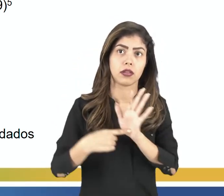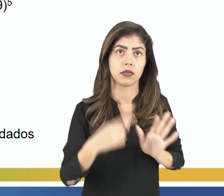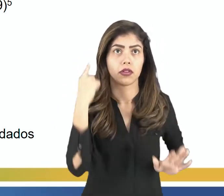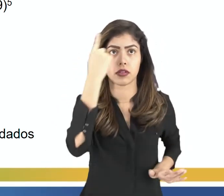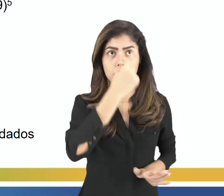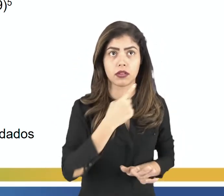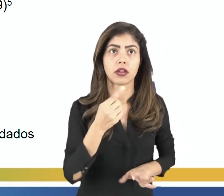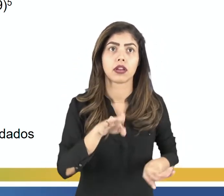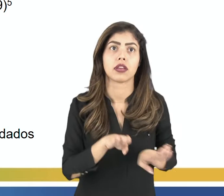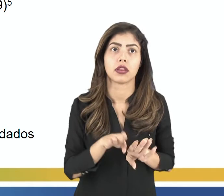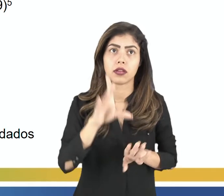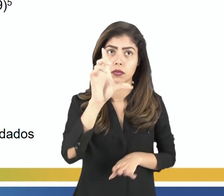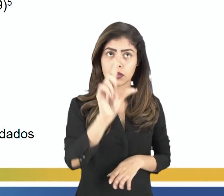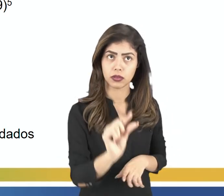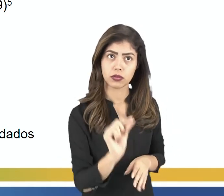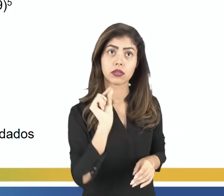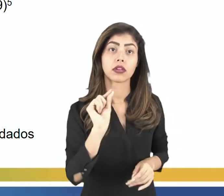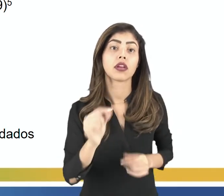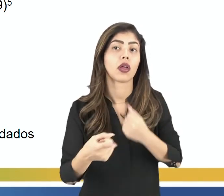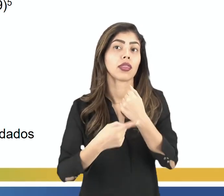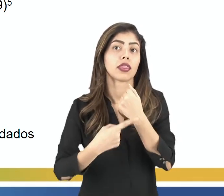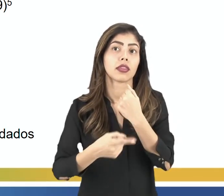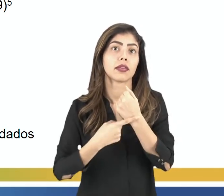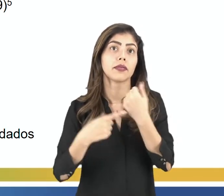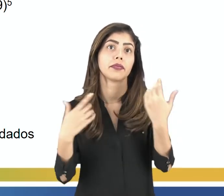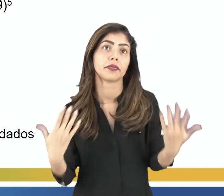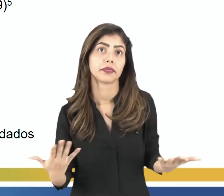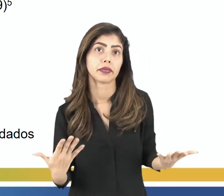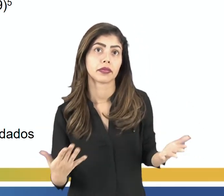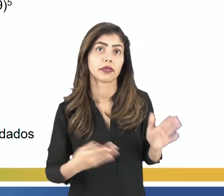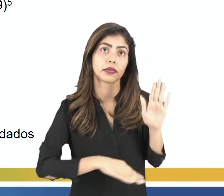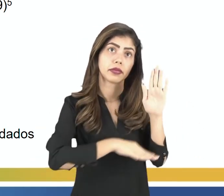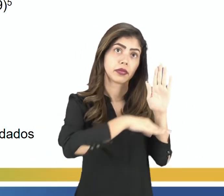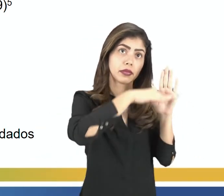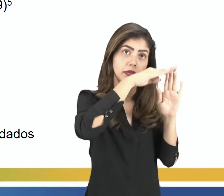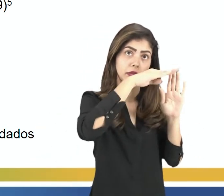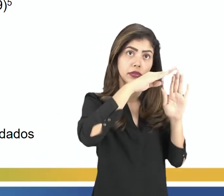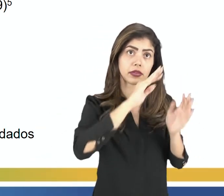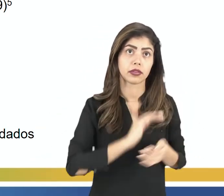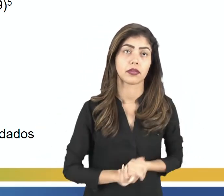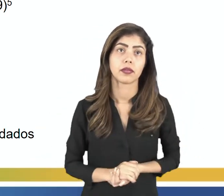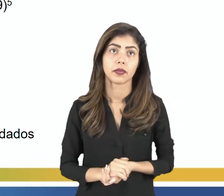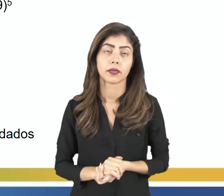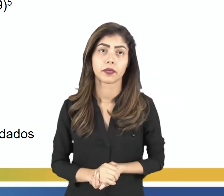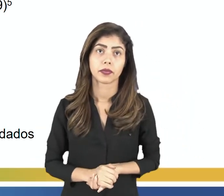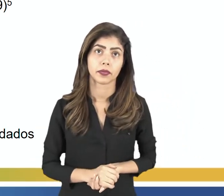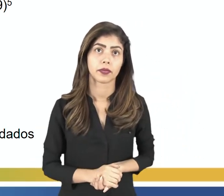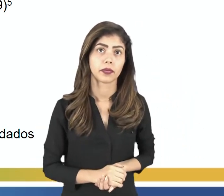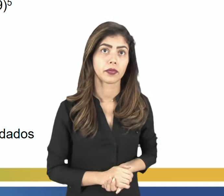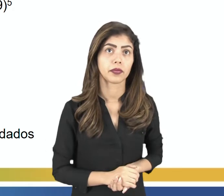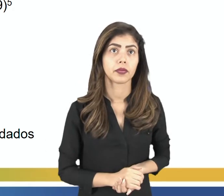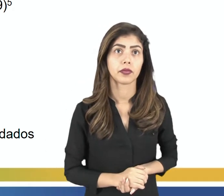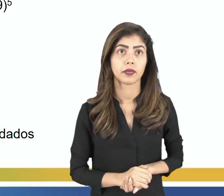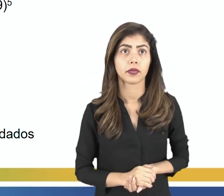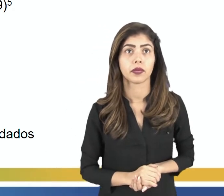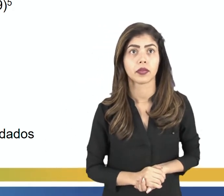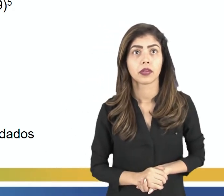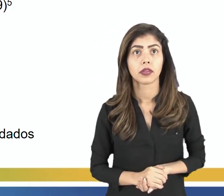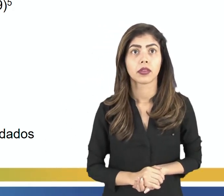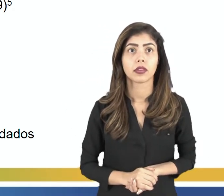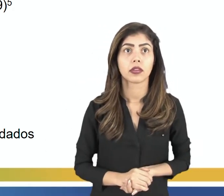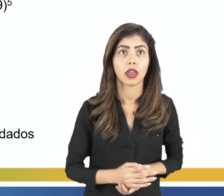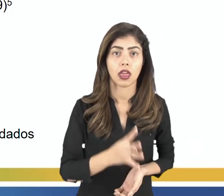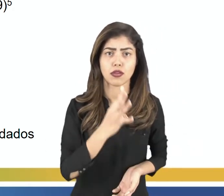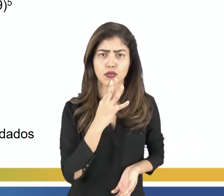parênteses T minúsculo, representa quem? A temperatura em uma determinada hora, que nós vamos conhecer. Tempo inicial